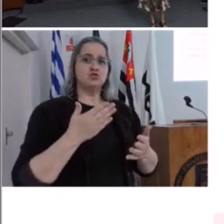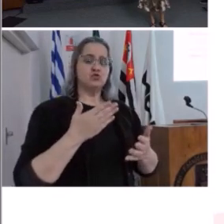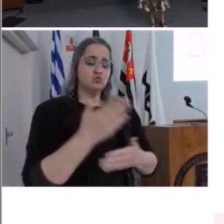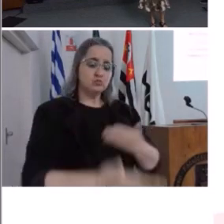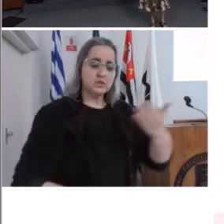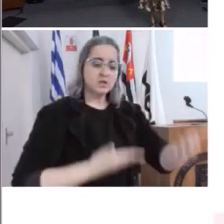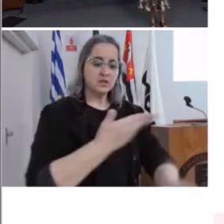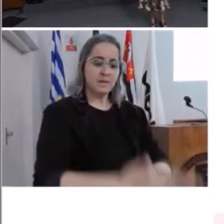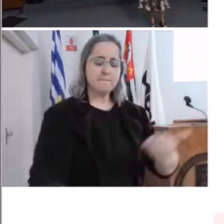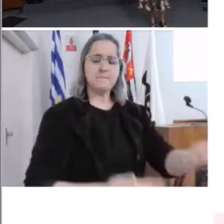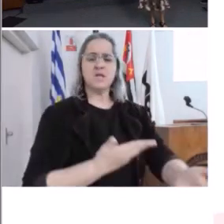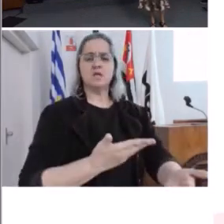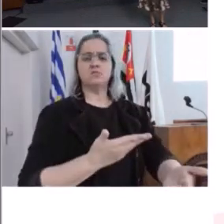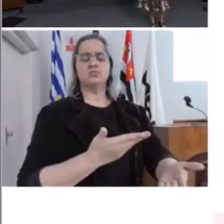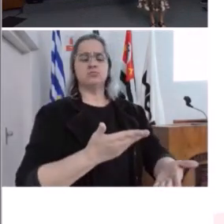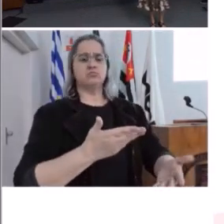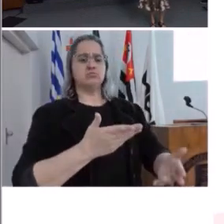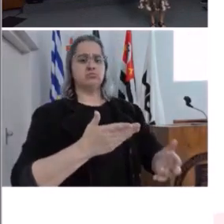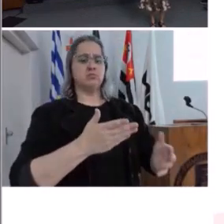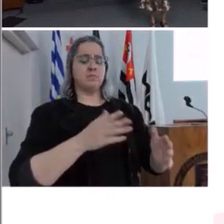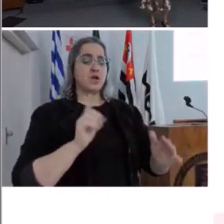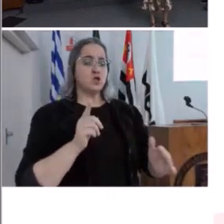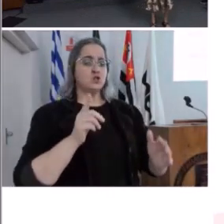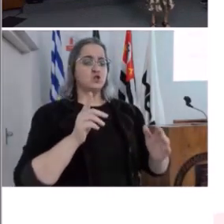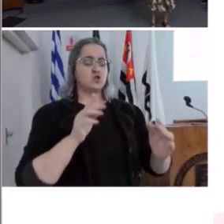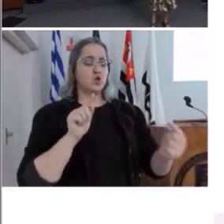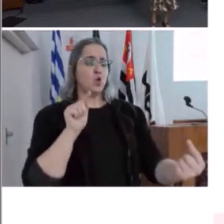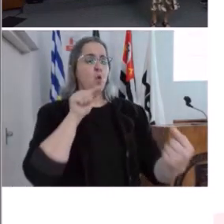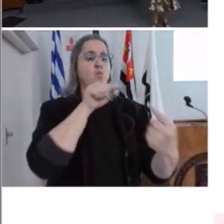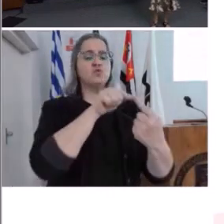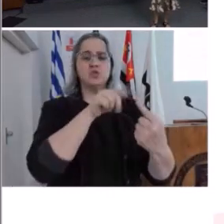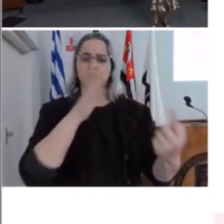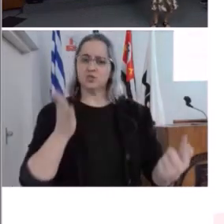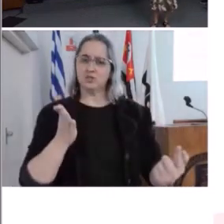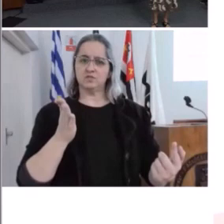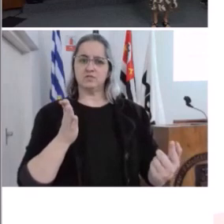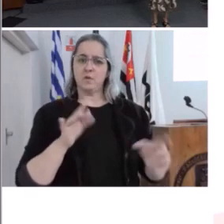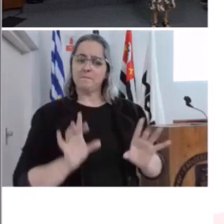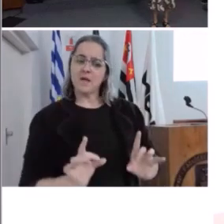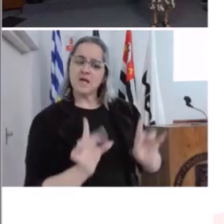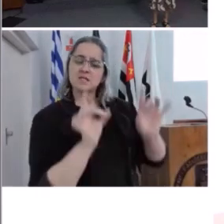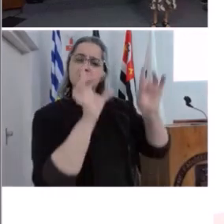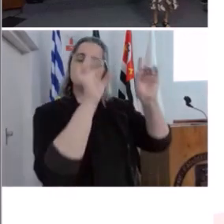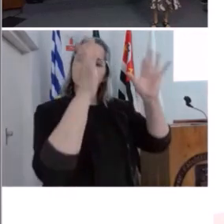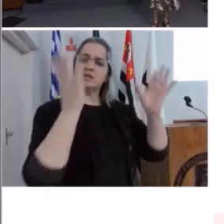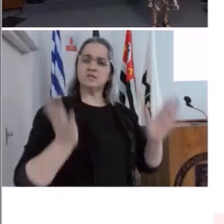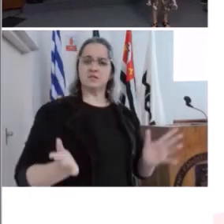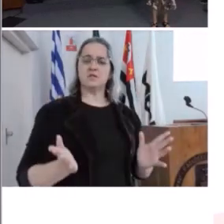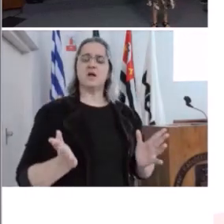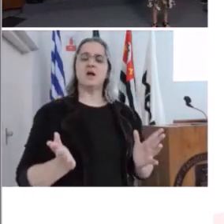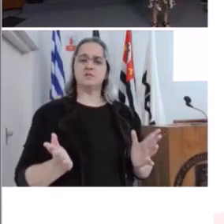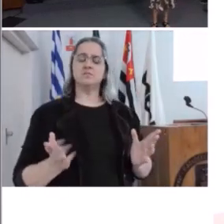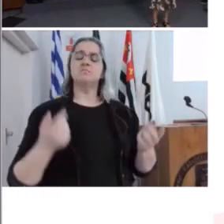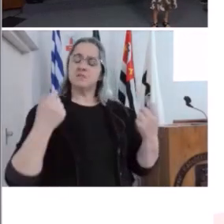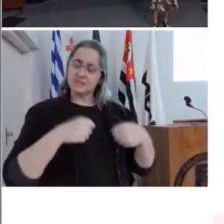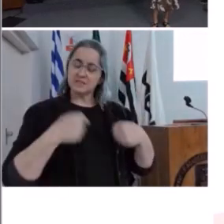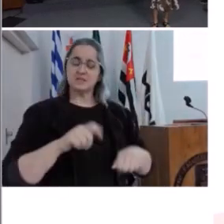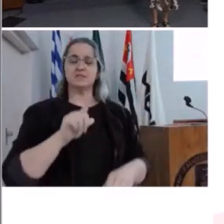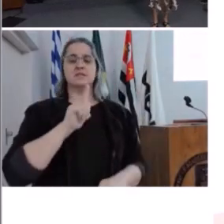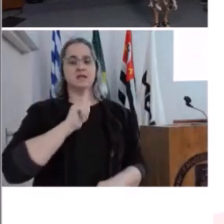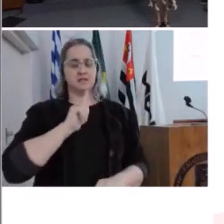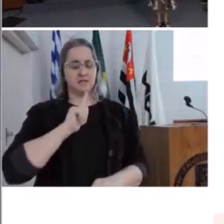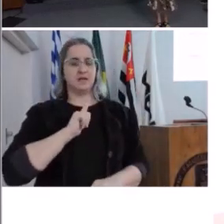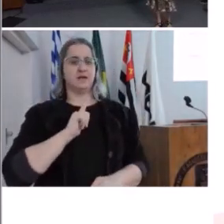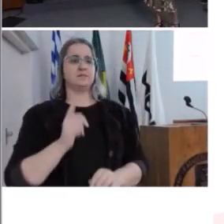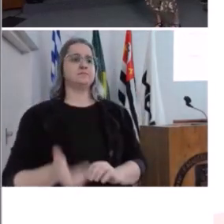ilustrativos, né? Um tratamento com mais, uma abordagem um pouco mais sistêmica, né? Ou mais especializada. Sistêmica, de uma forma